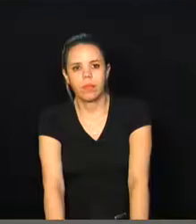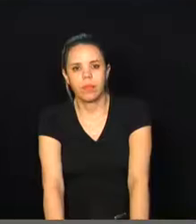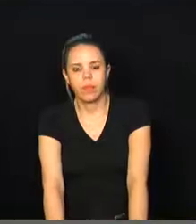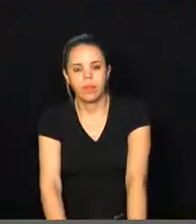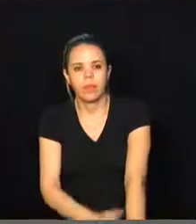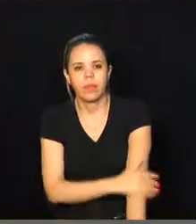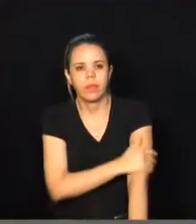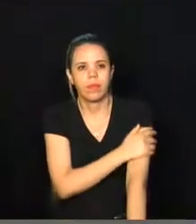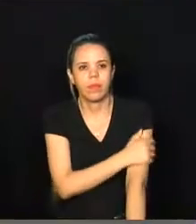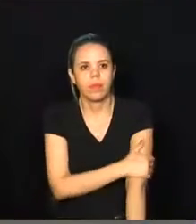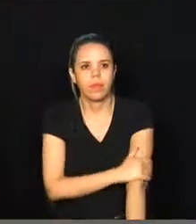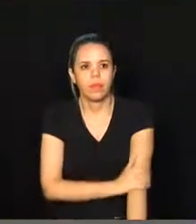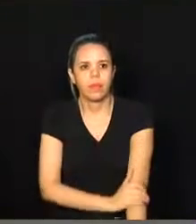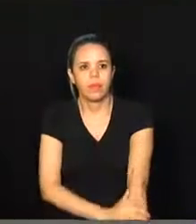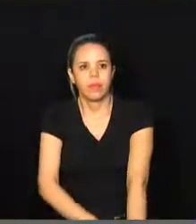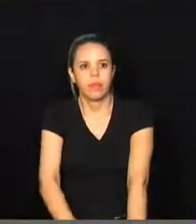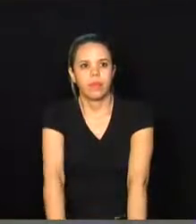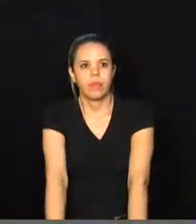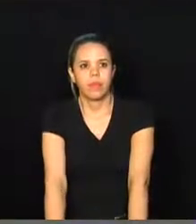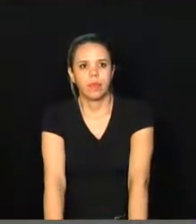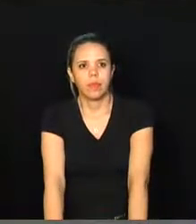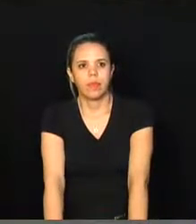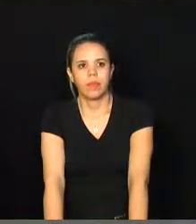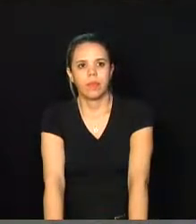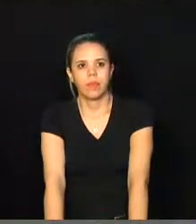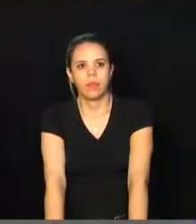Bem-vindos à quarta reunião da comissão.